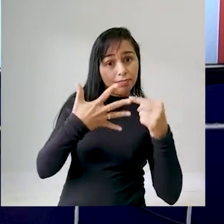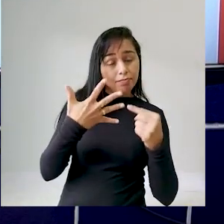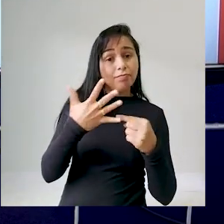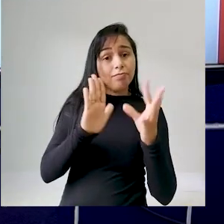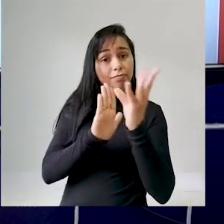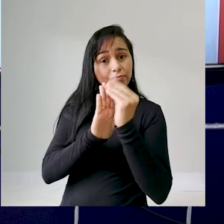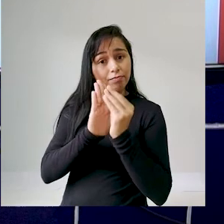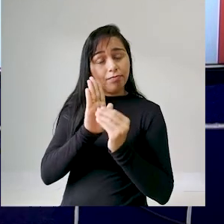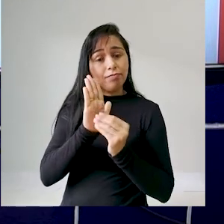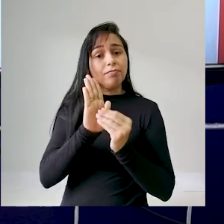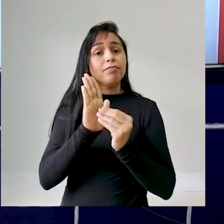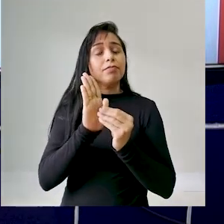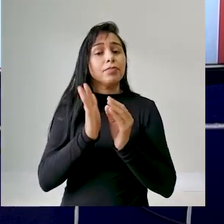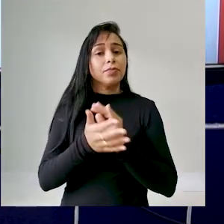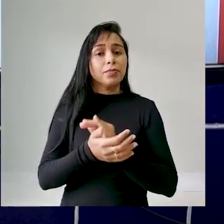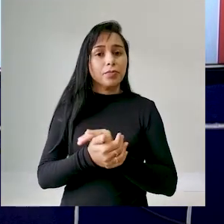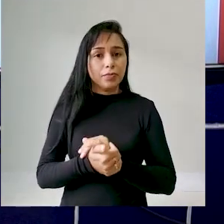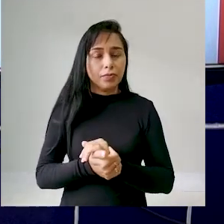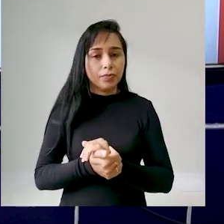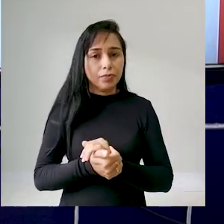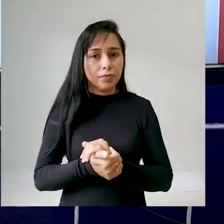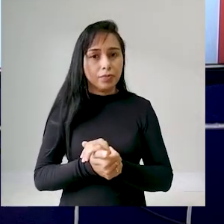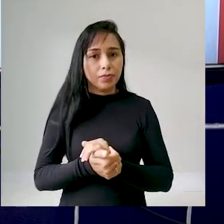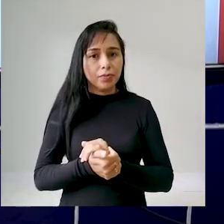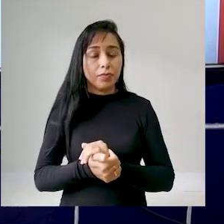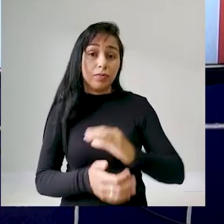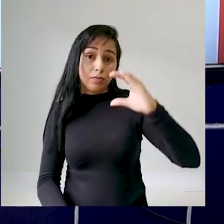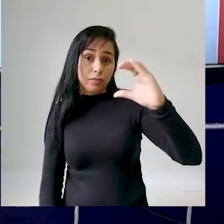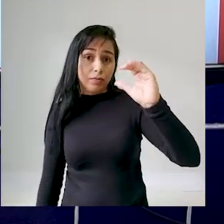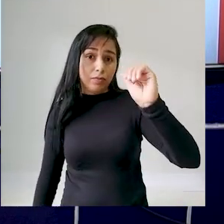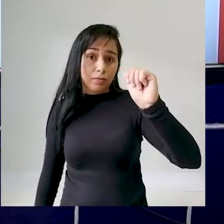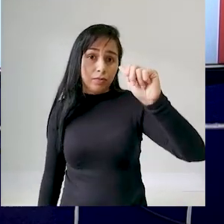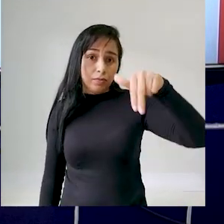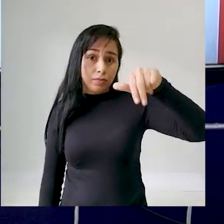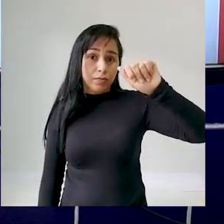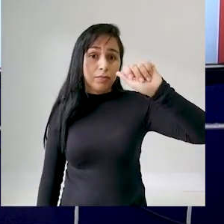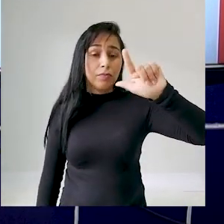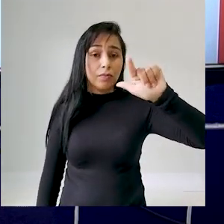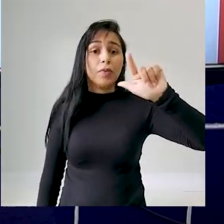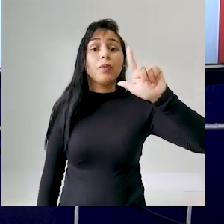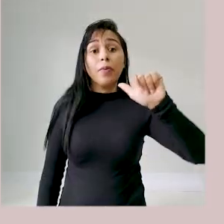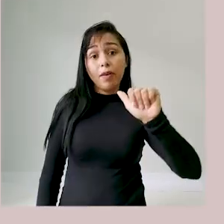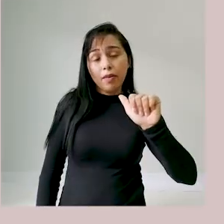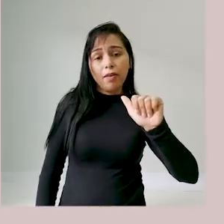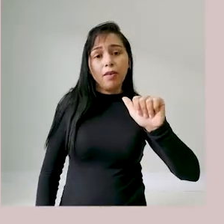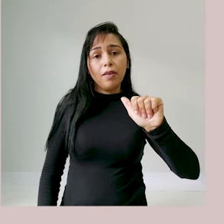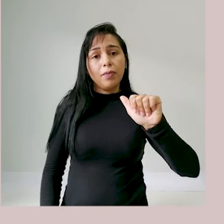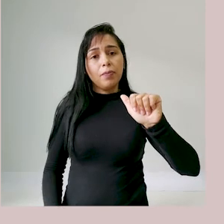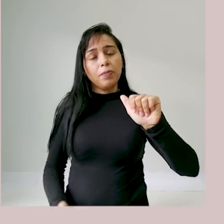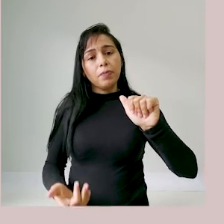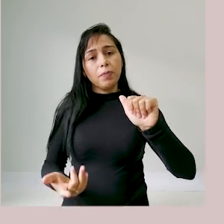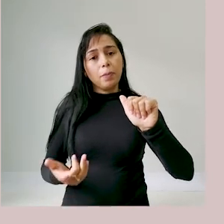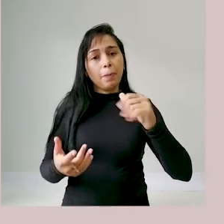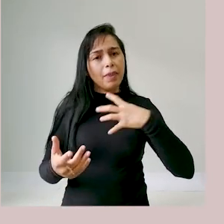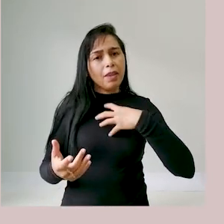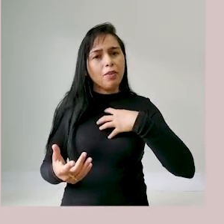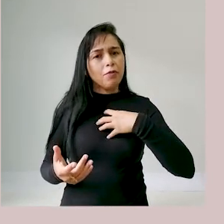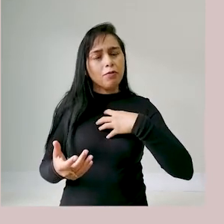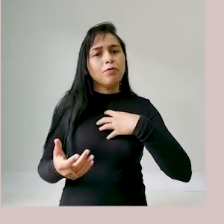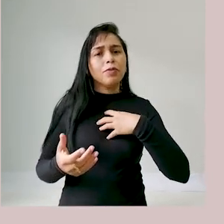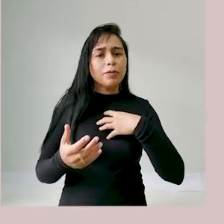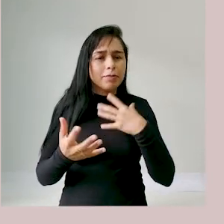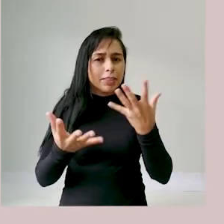comunicação. O canal seria a voz da professora, porque ela é o meio que chega a mensagem